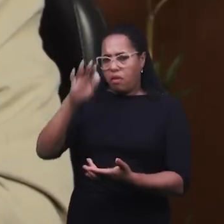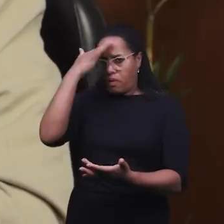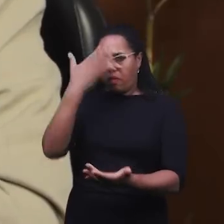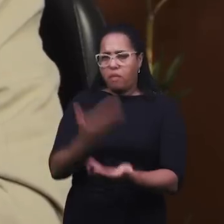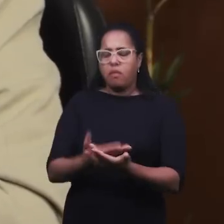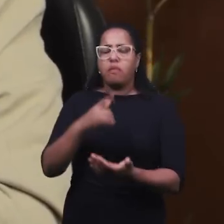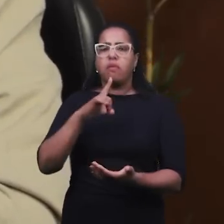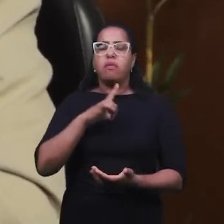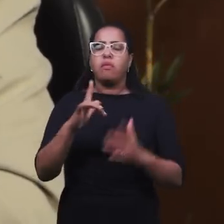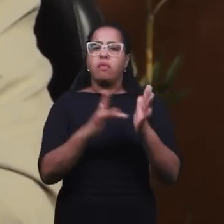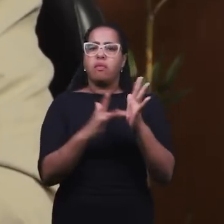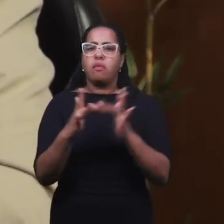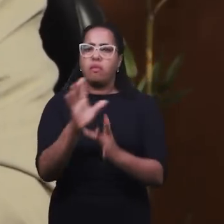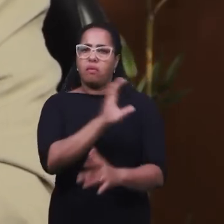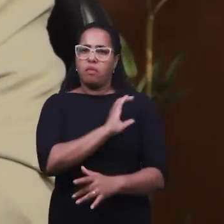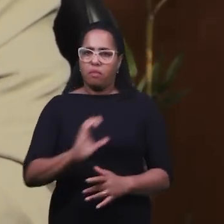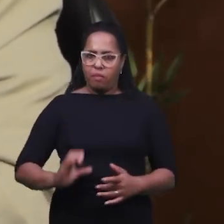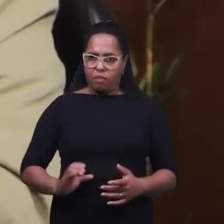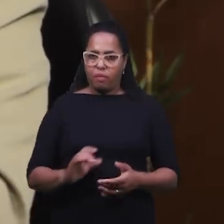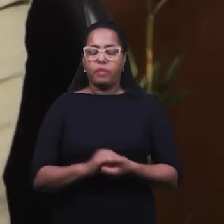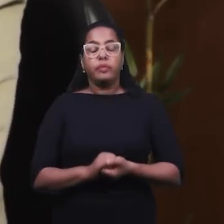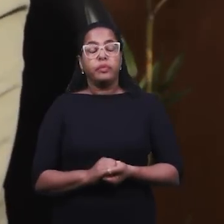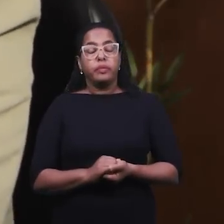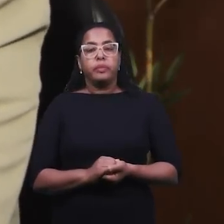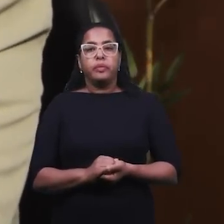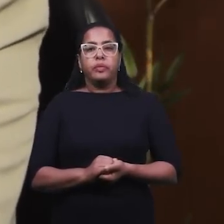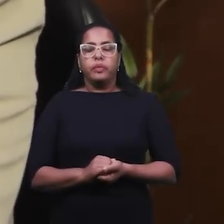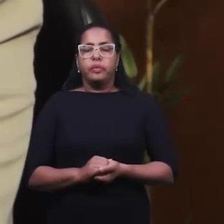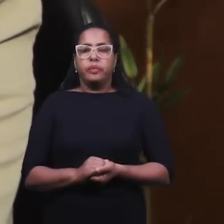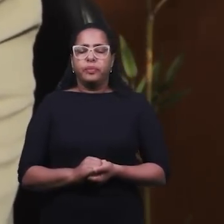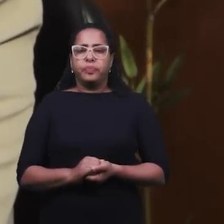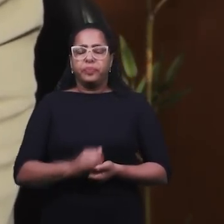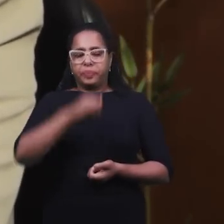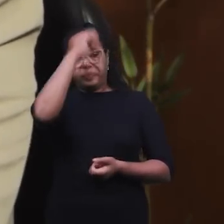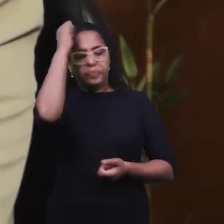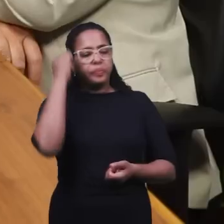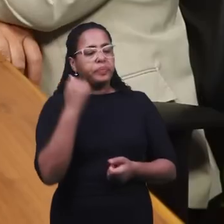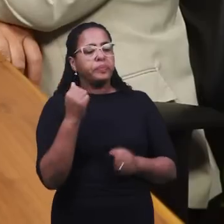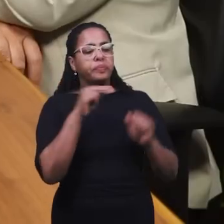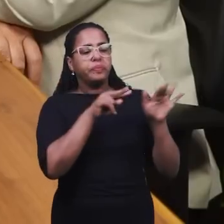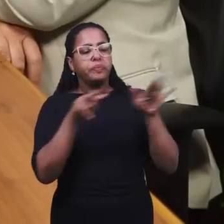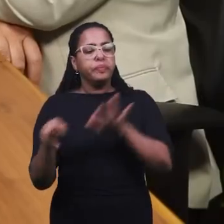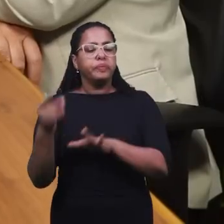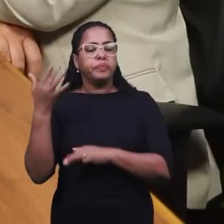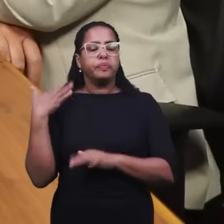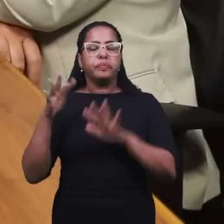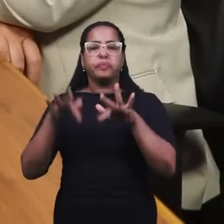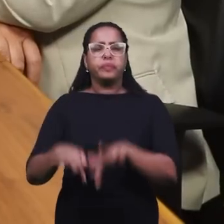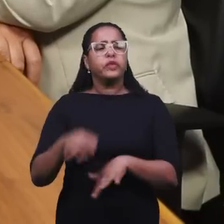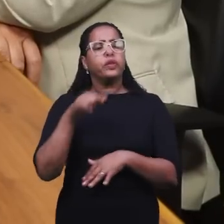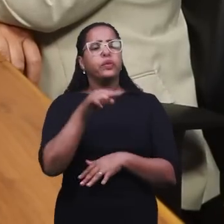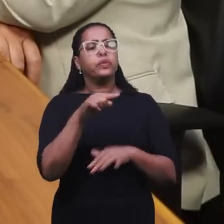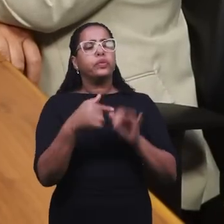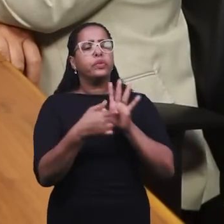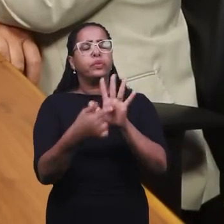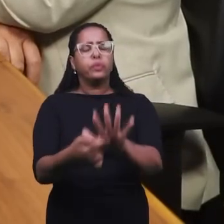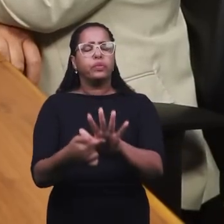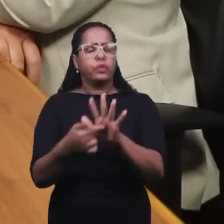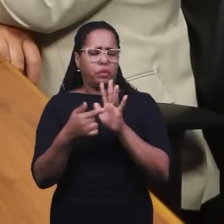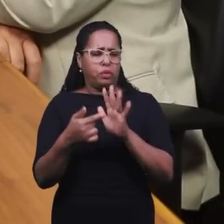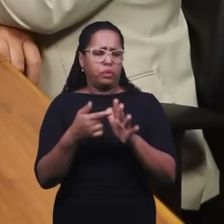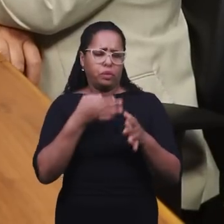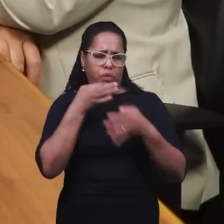como diáconos adquirirão para si uma boa posição e muita confiança na fé que